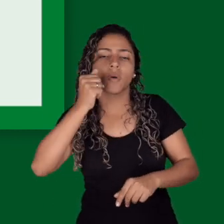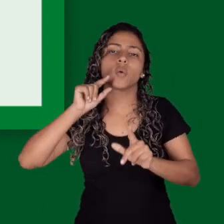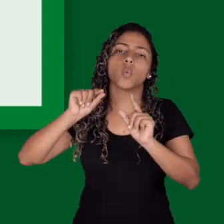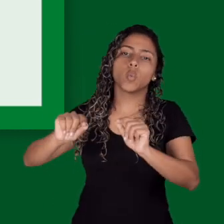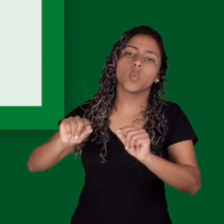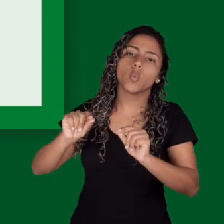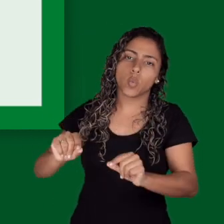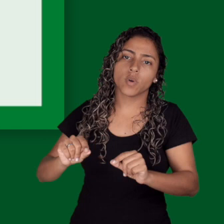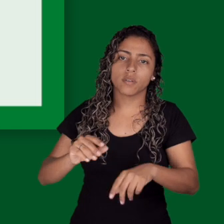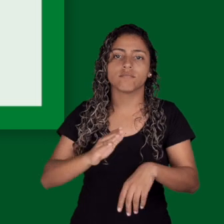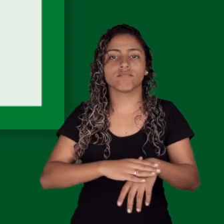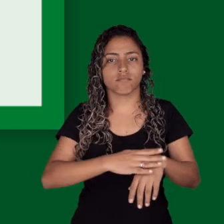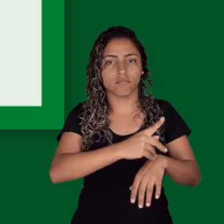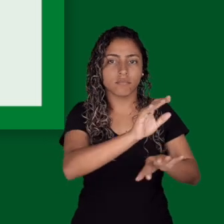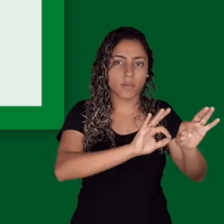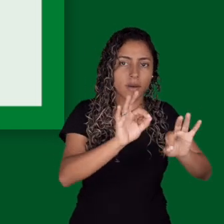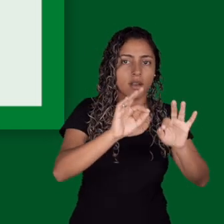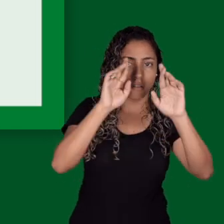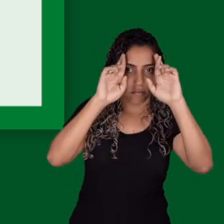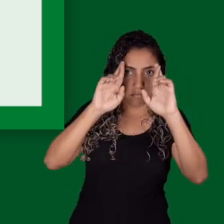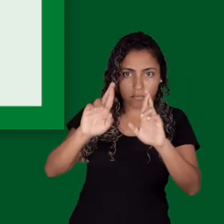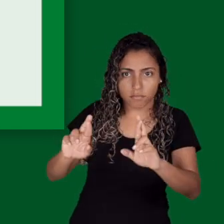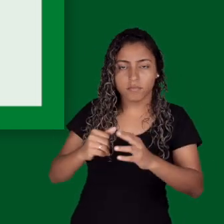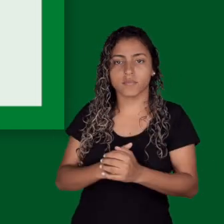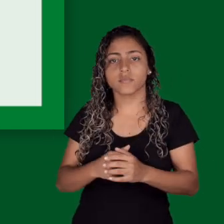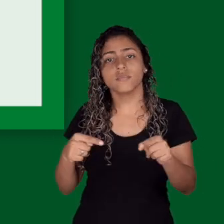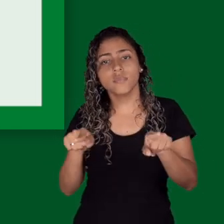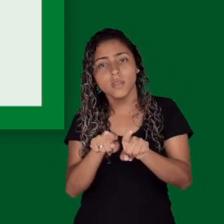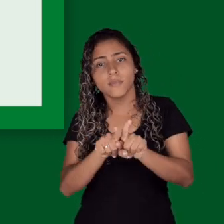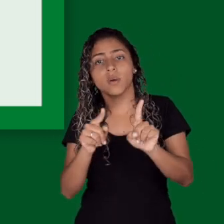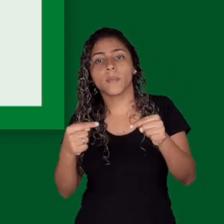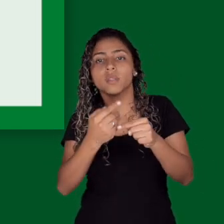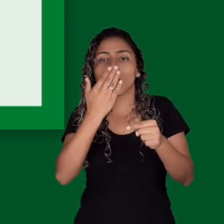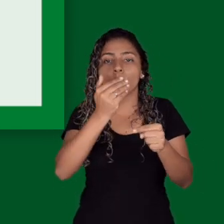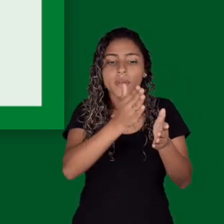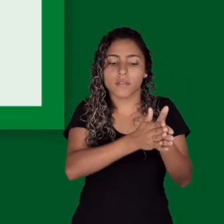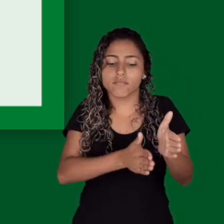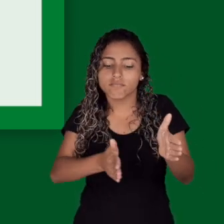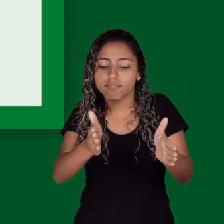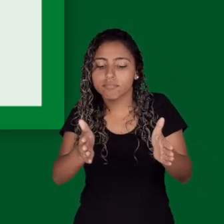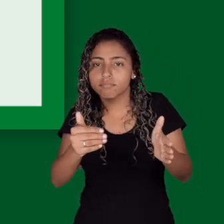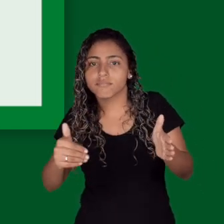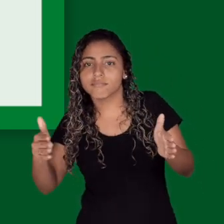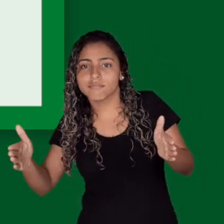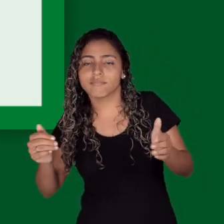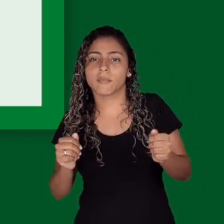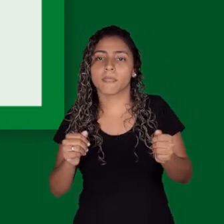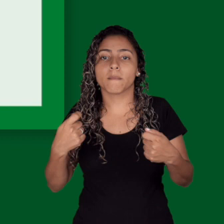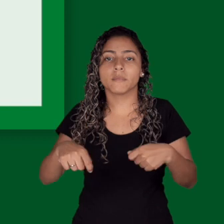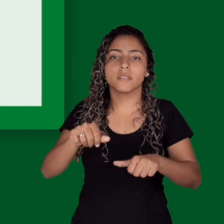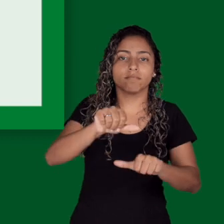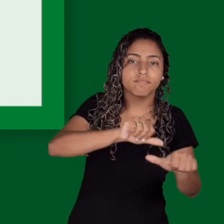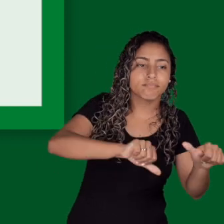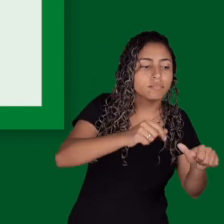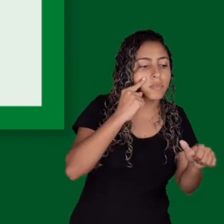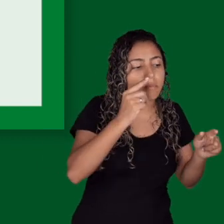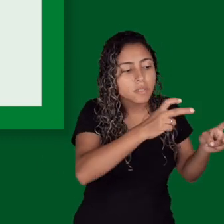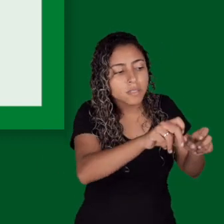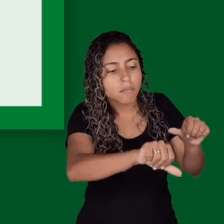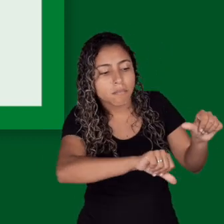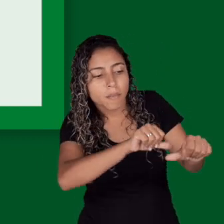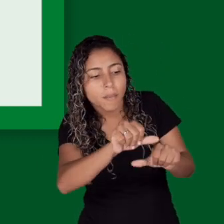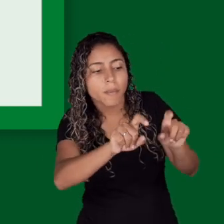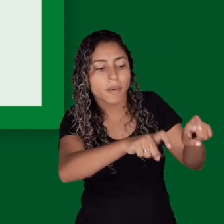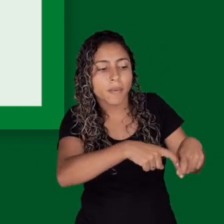da localidade. Ele se pauta-se na sustentabilidade e sazonalidade, então a gente precisa estar atento à questão da